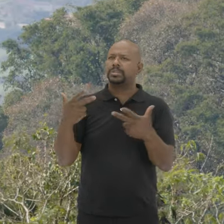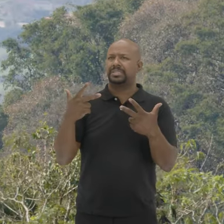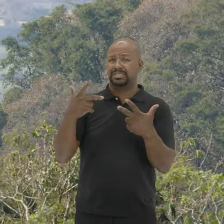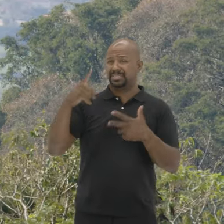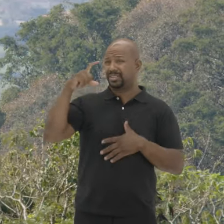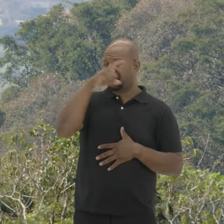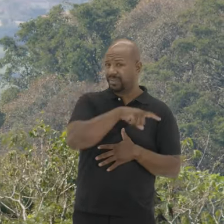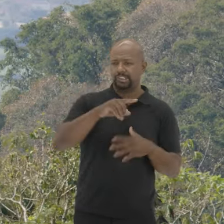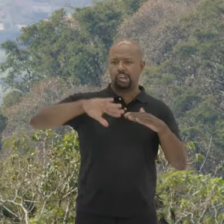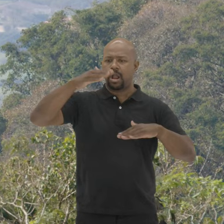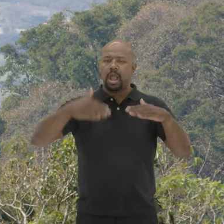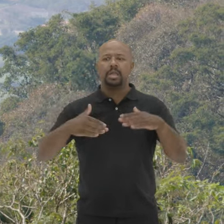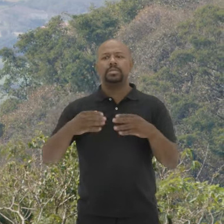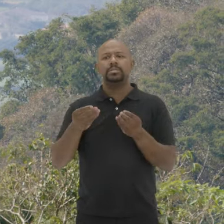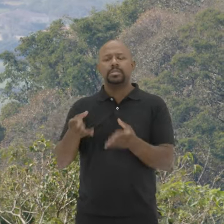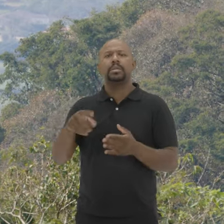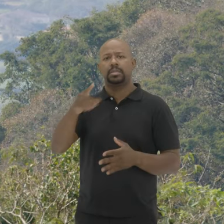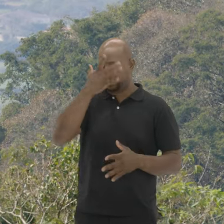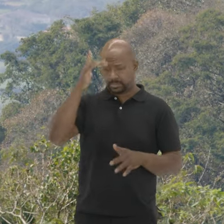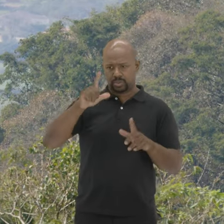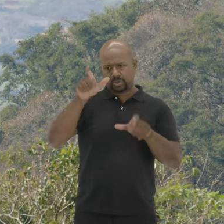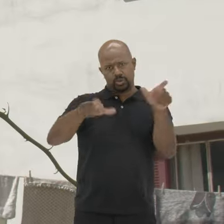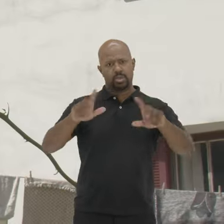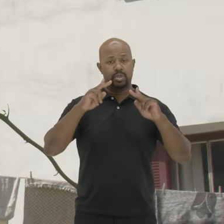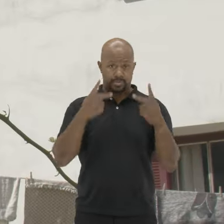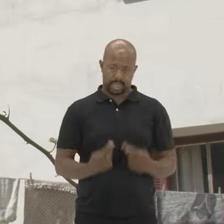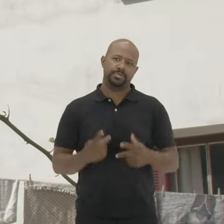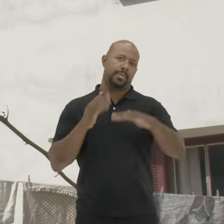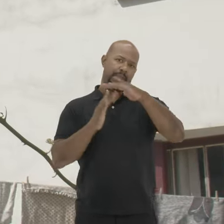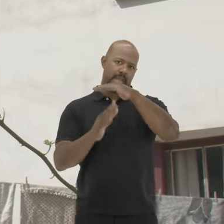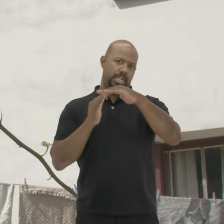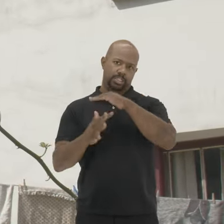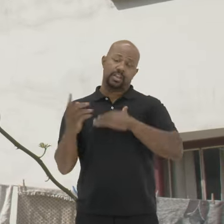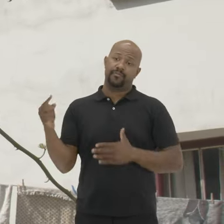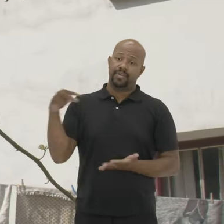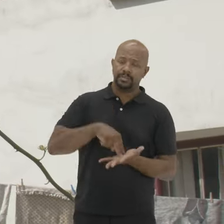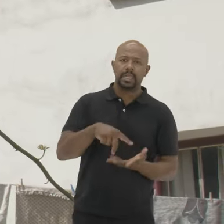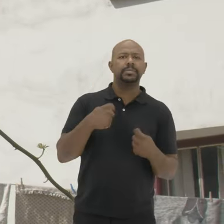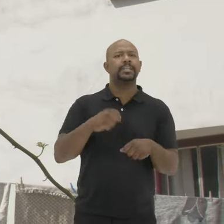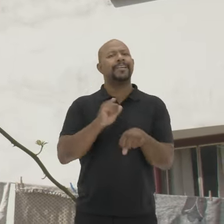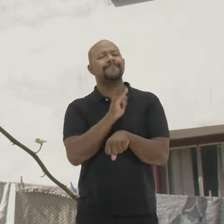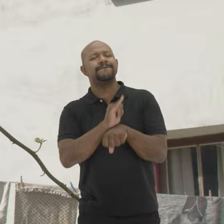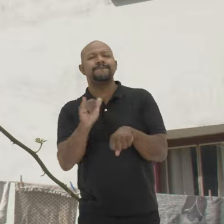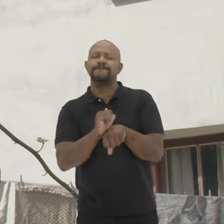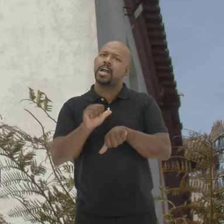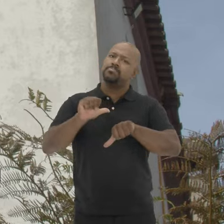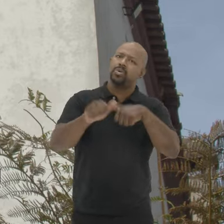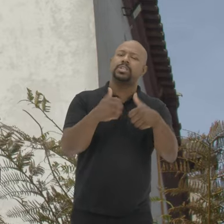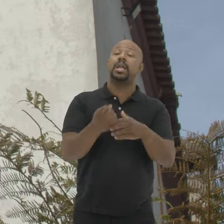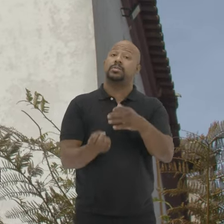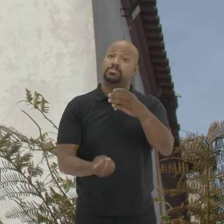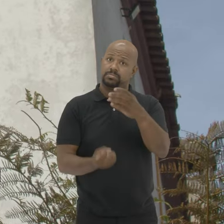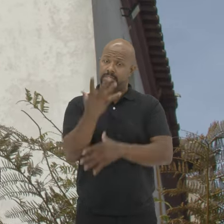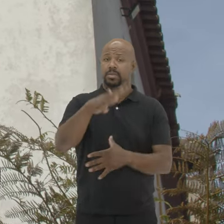naturais bastante difíceis, fizeram com que os seres humanos, então, os imigrantes que vieram para cá, tivessem que mudar essa paisagem.